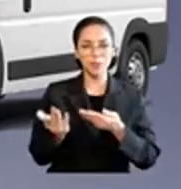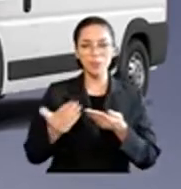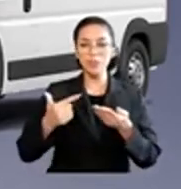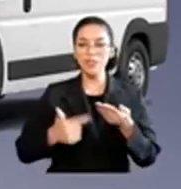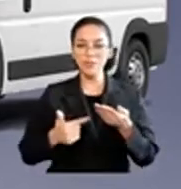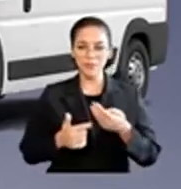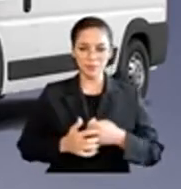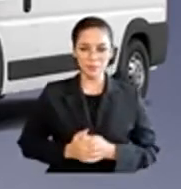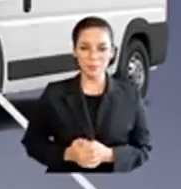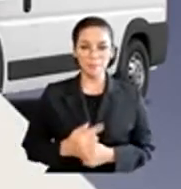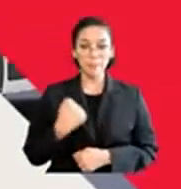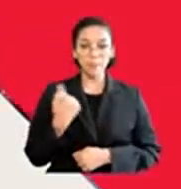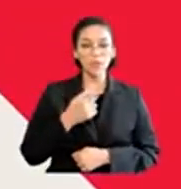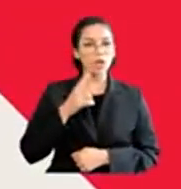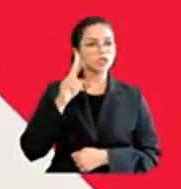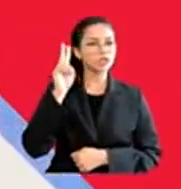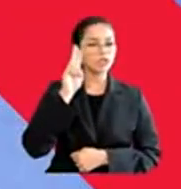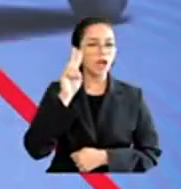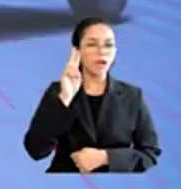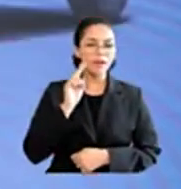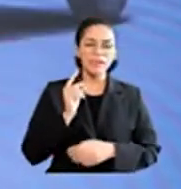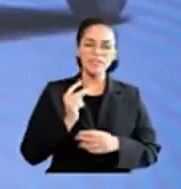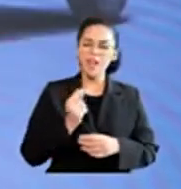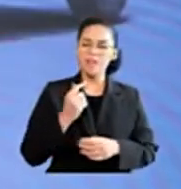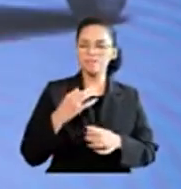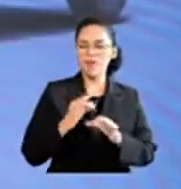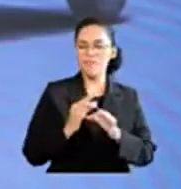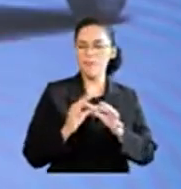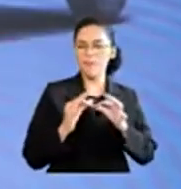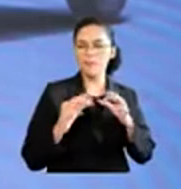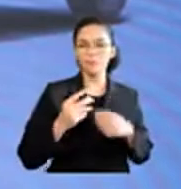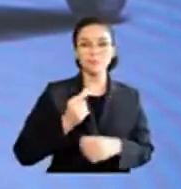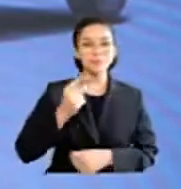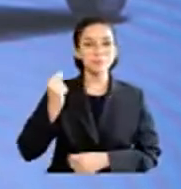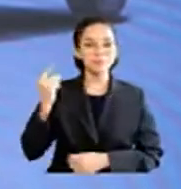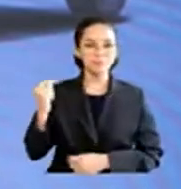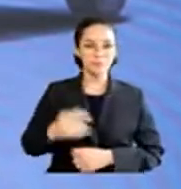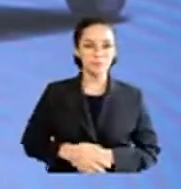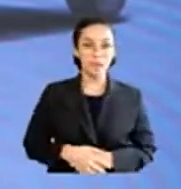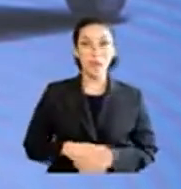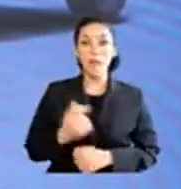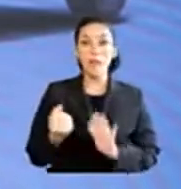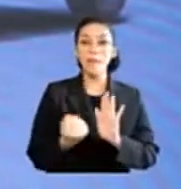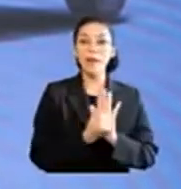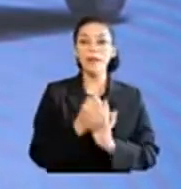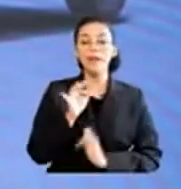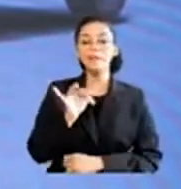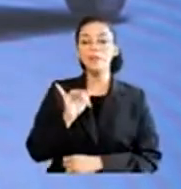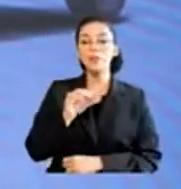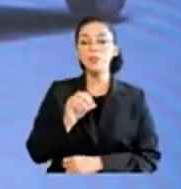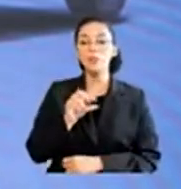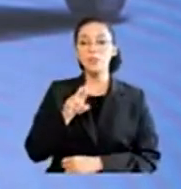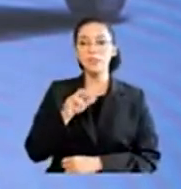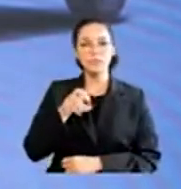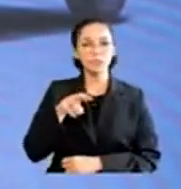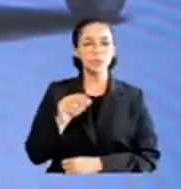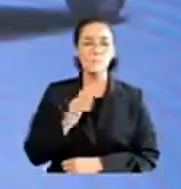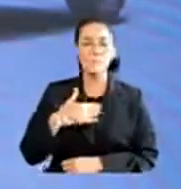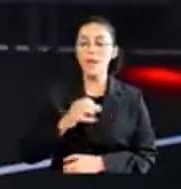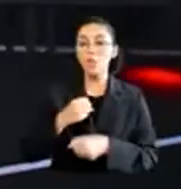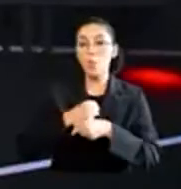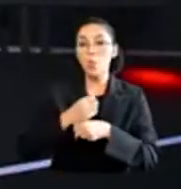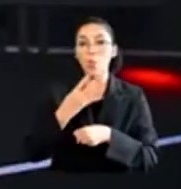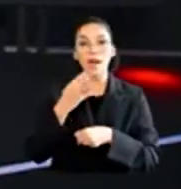cliente vem de muito tempo. Só com a Fiorino, por exemplo, são mais de 40 anos sendo a solução